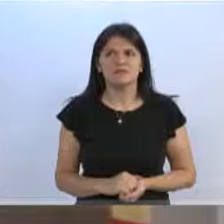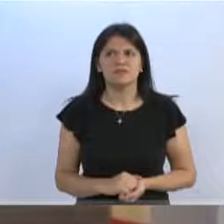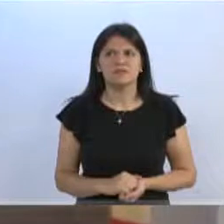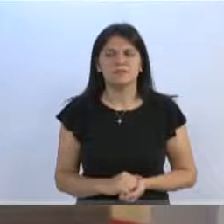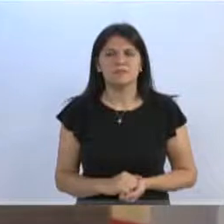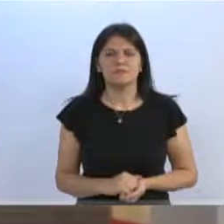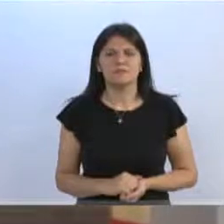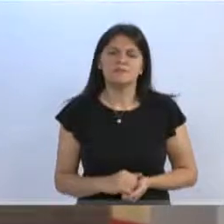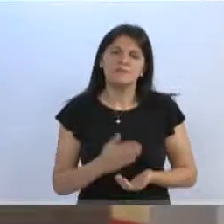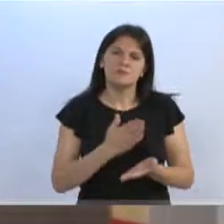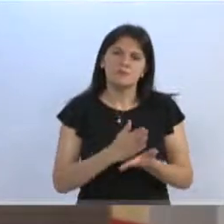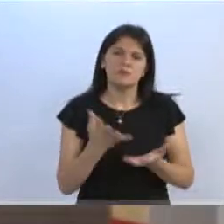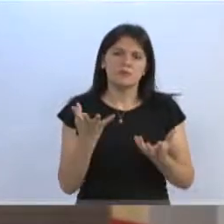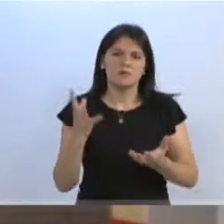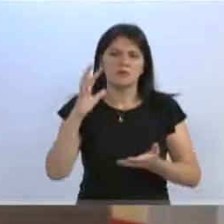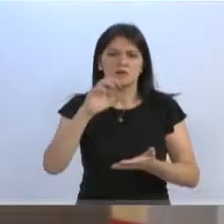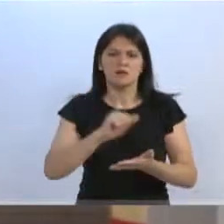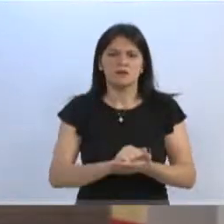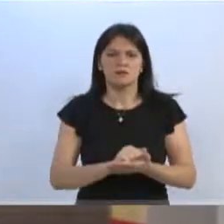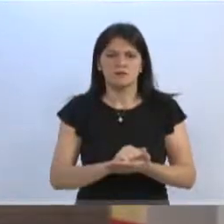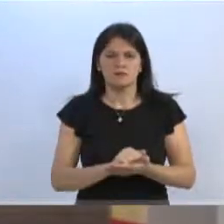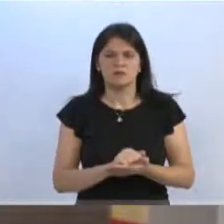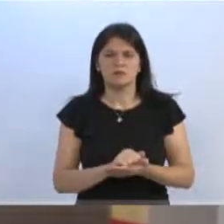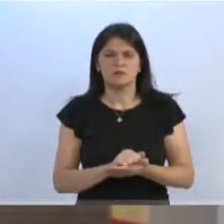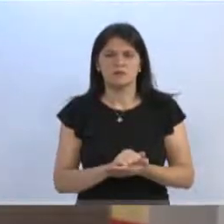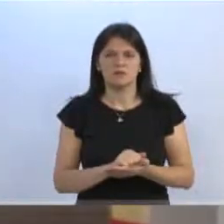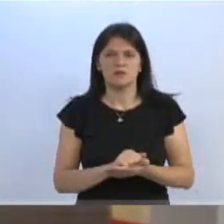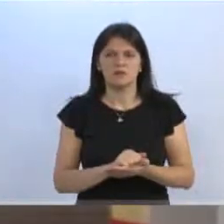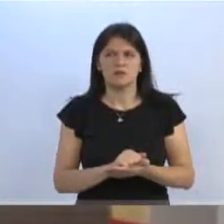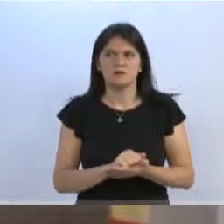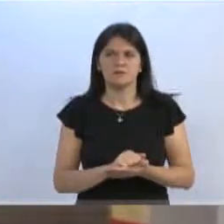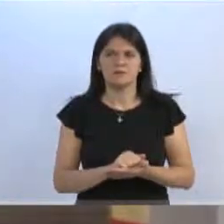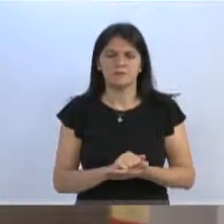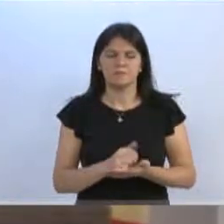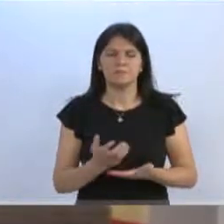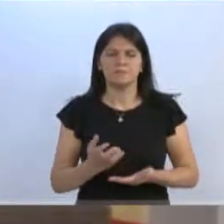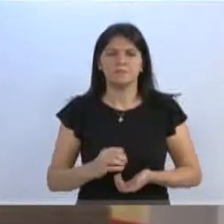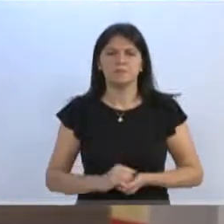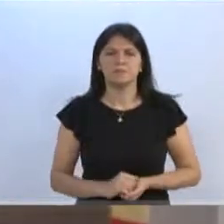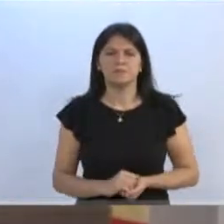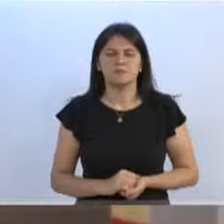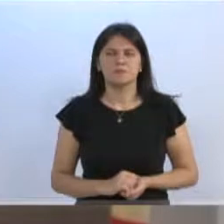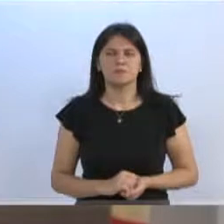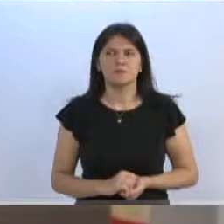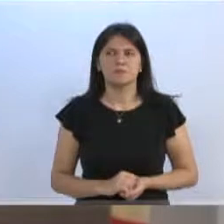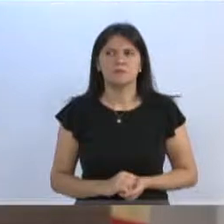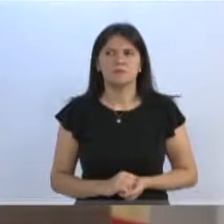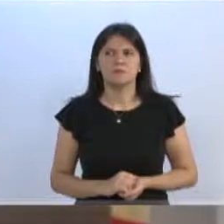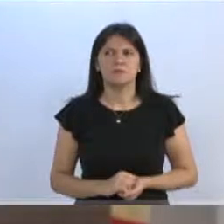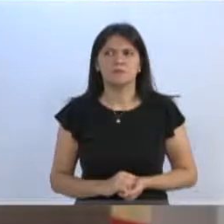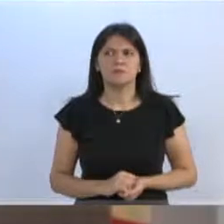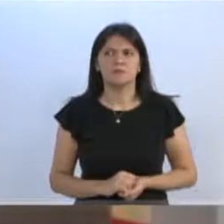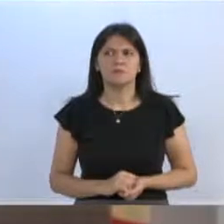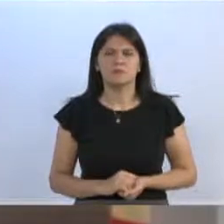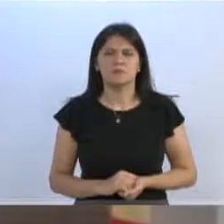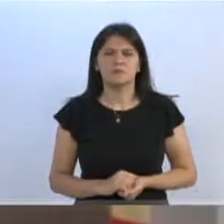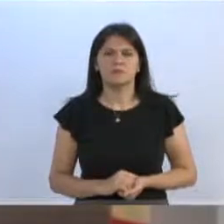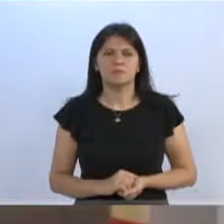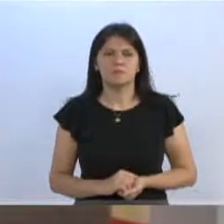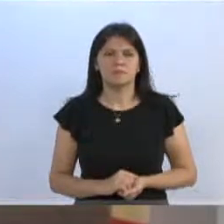Inicialmente, eu queria registrar de que aquela manifestação que